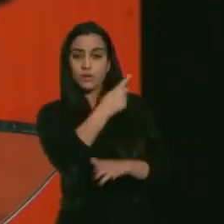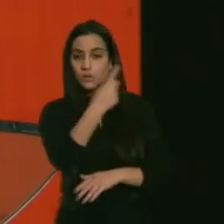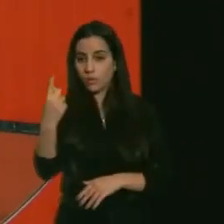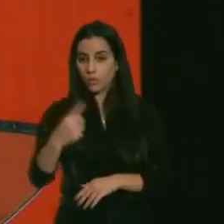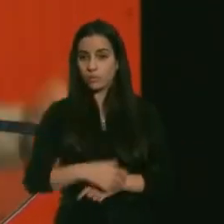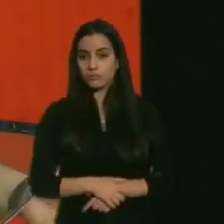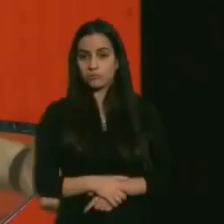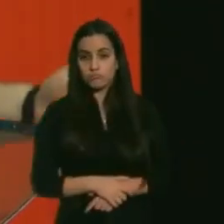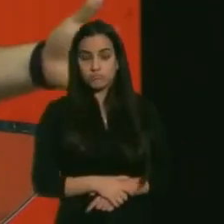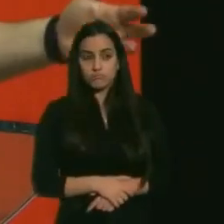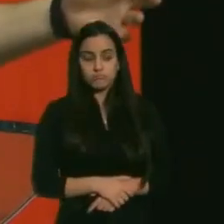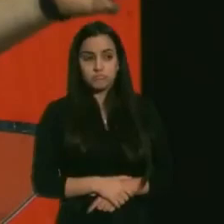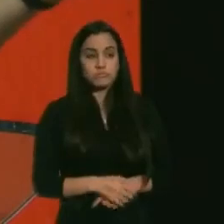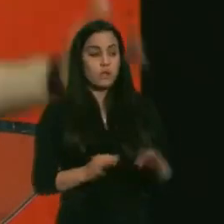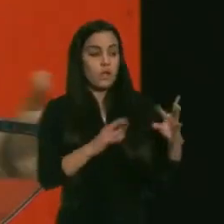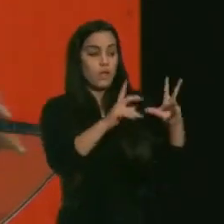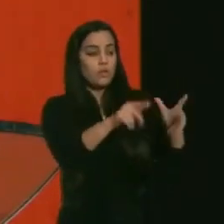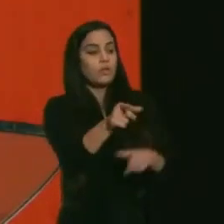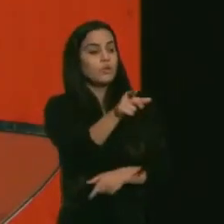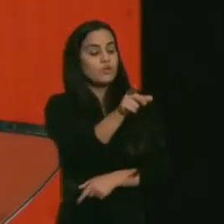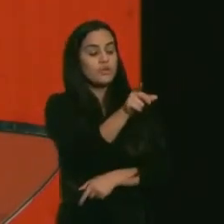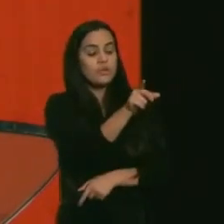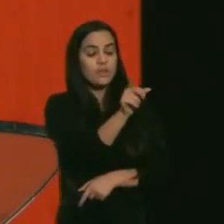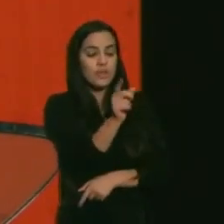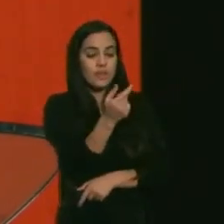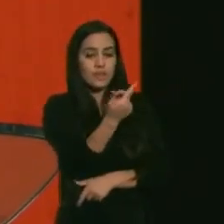não possuem dinheiro.